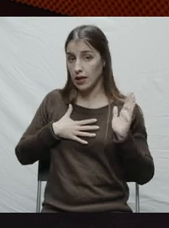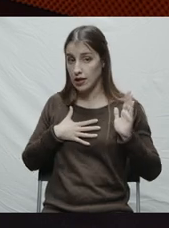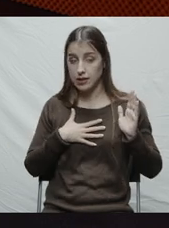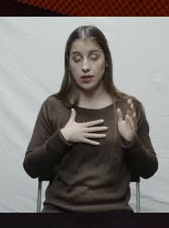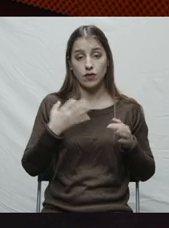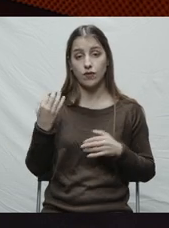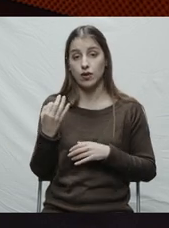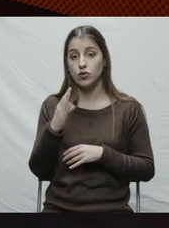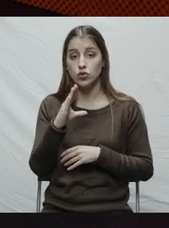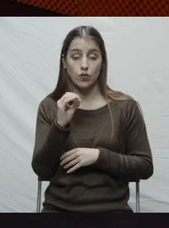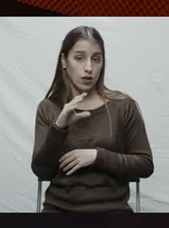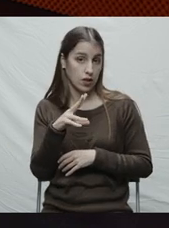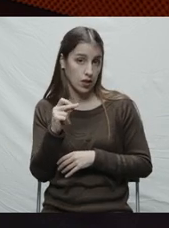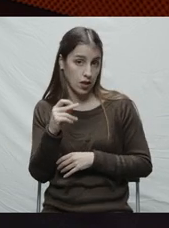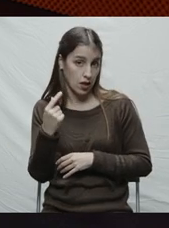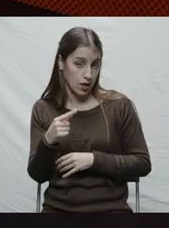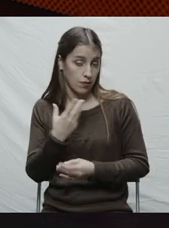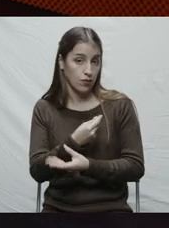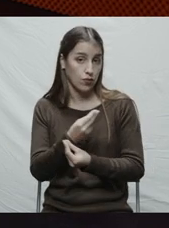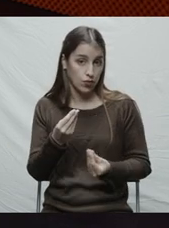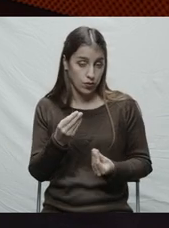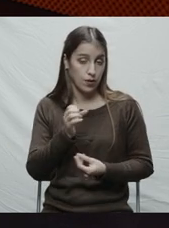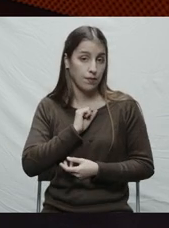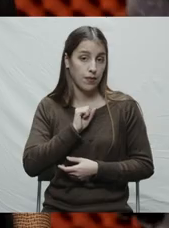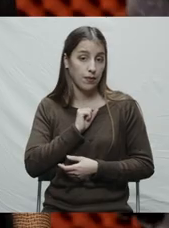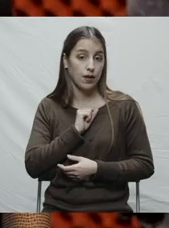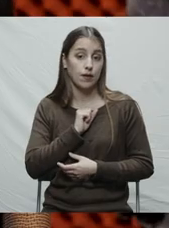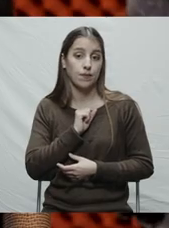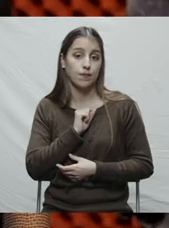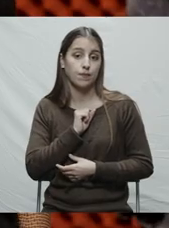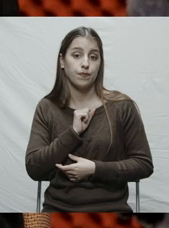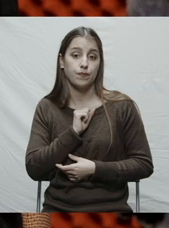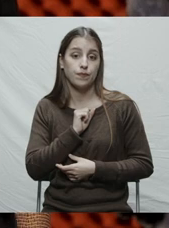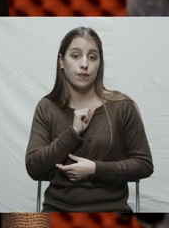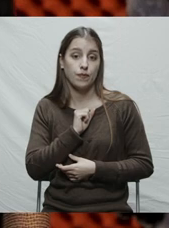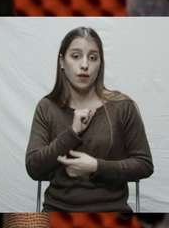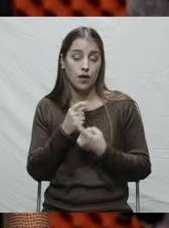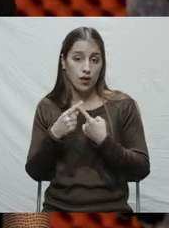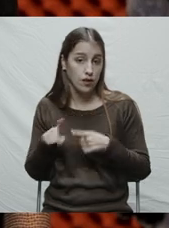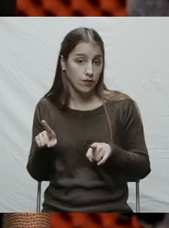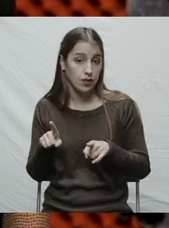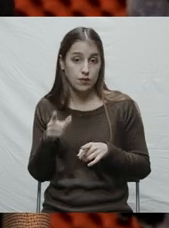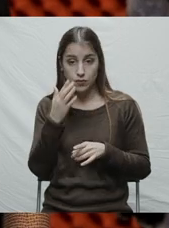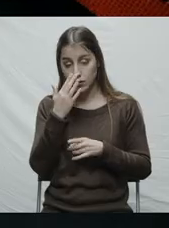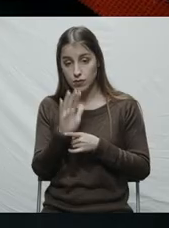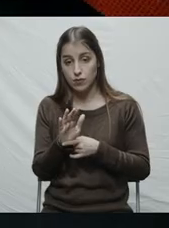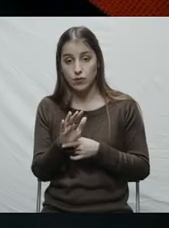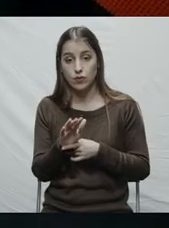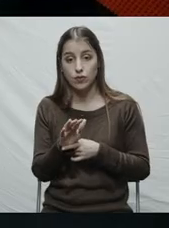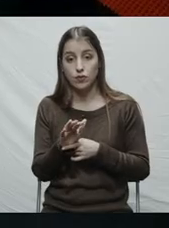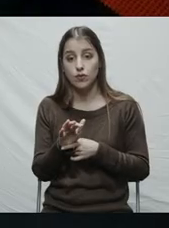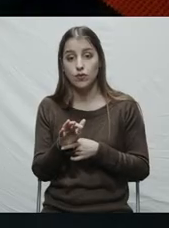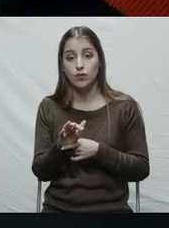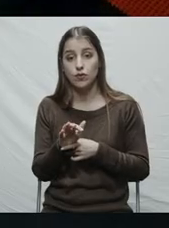traz muito, ou seja, e que para mim são fascinantes, vistos já não tantos de fora, mas a diferença, sei lá, a diferença entre